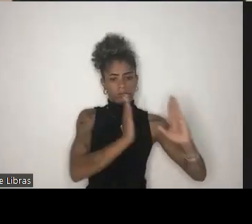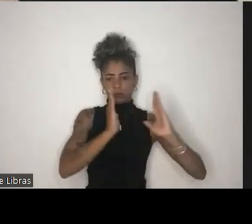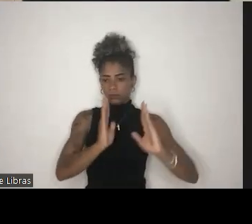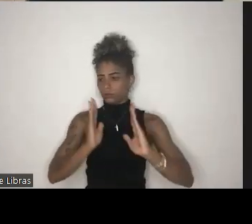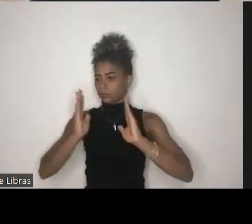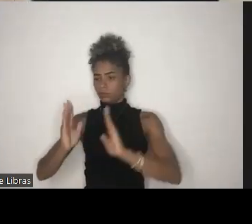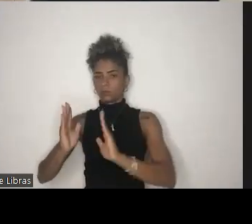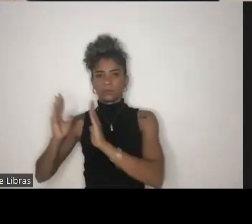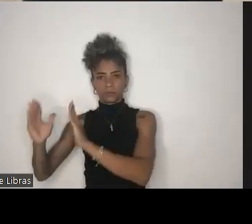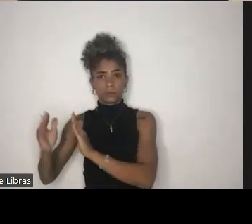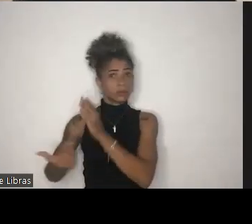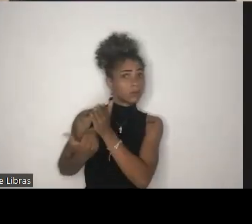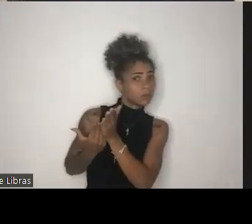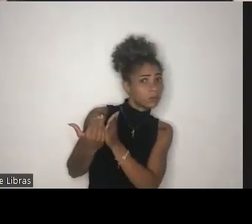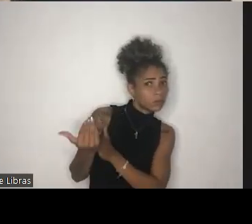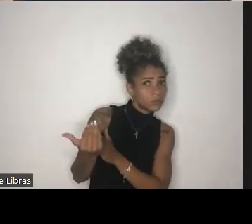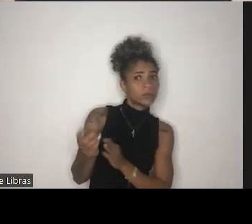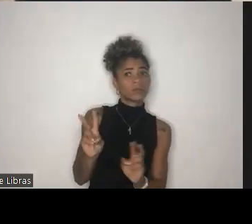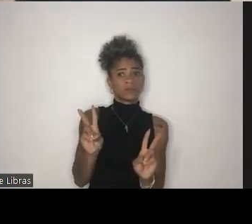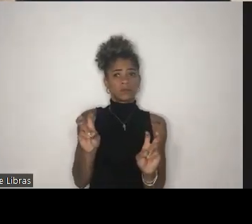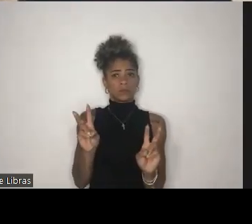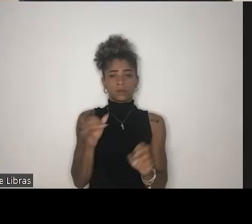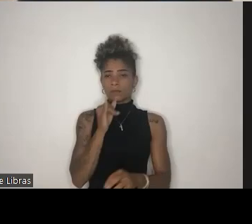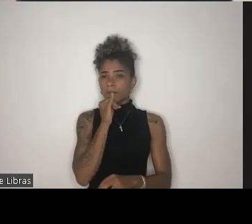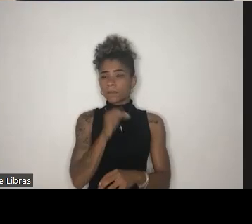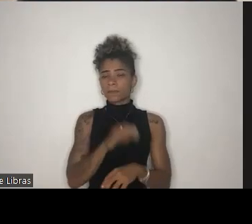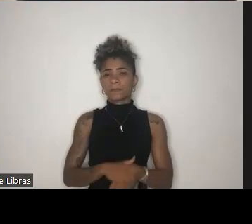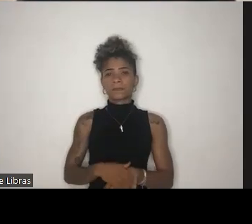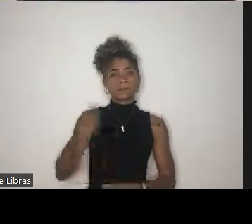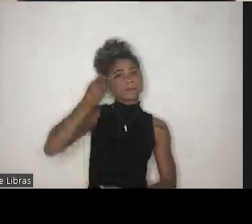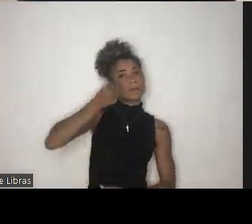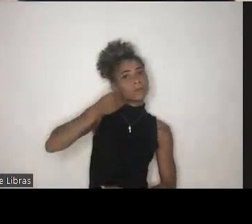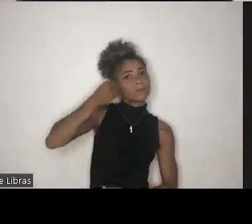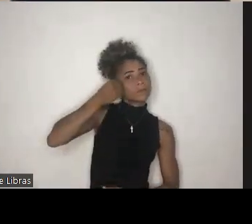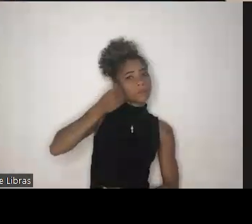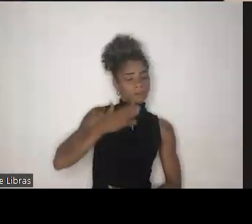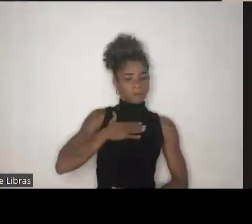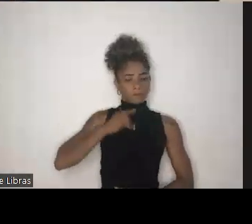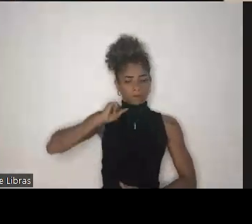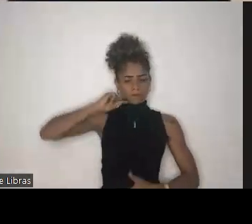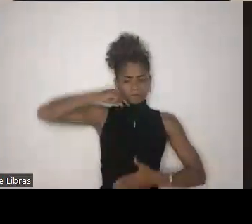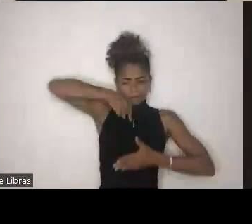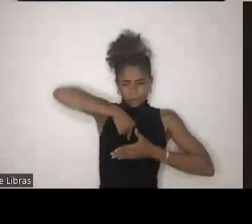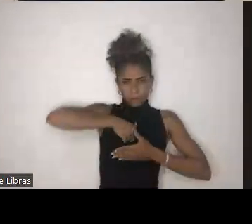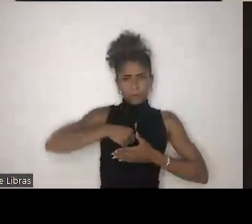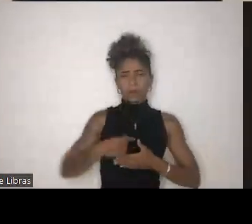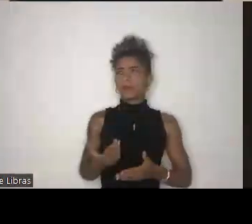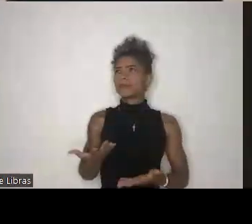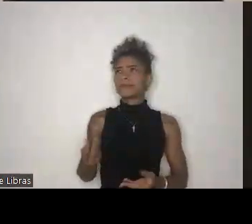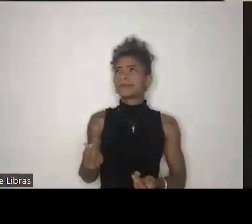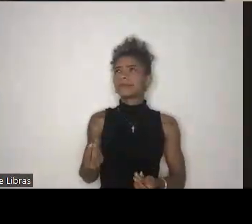eu vou começar para uma questão de uma uma experiência imersível que eu vivi né nos últimos